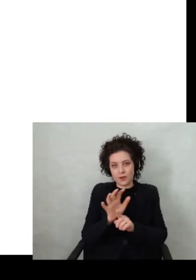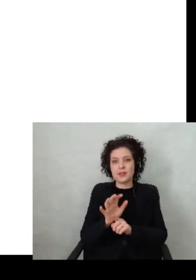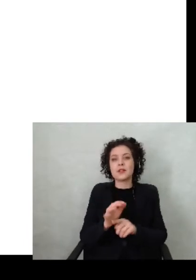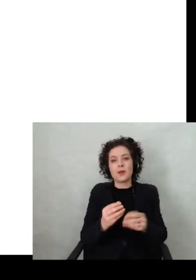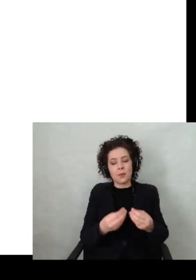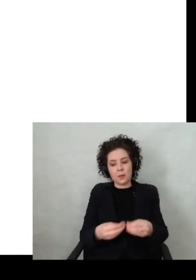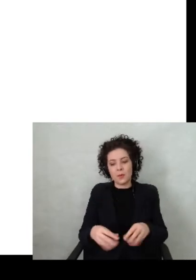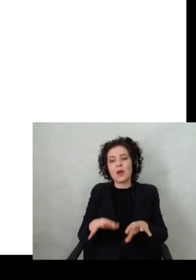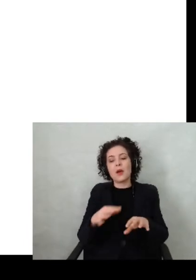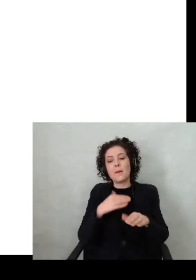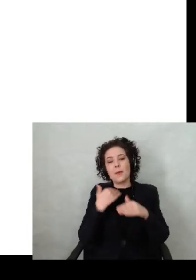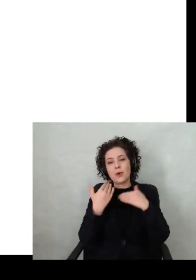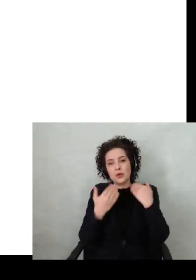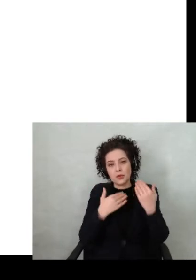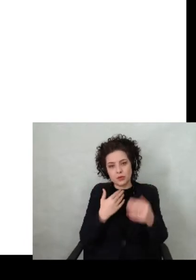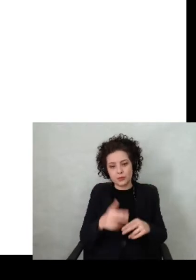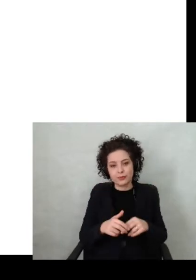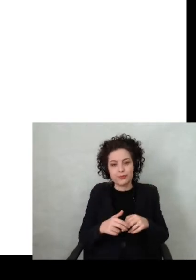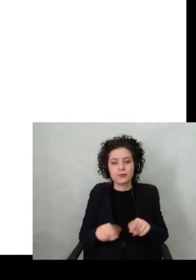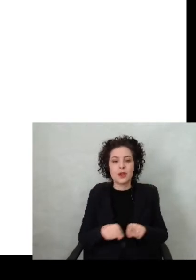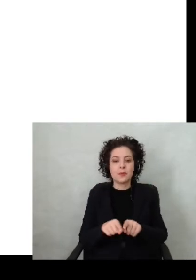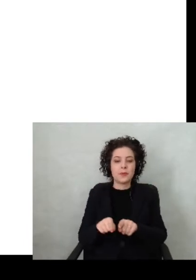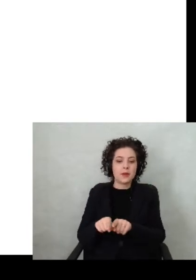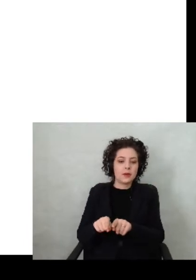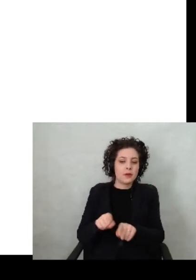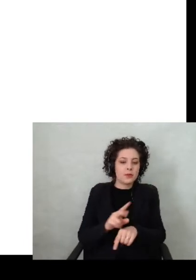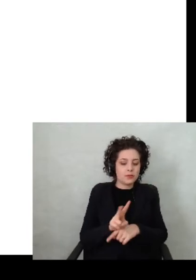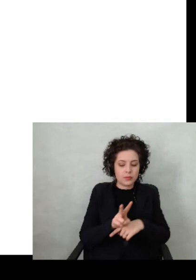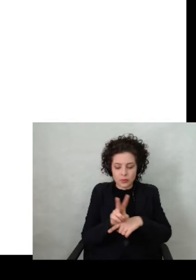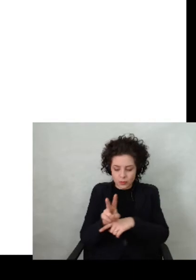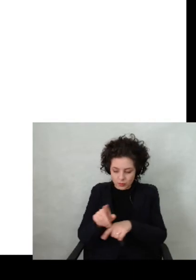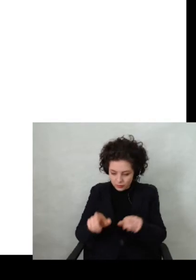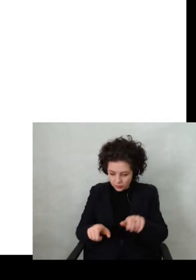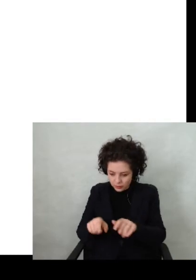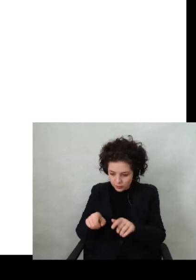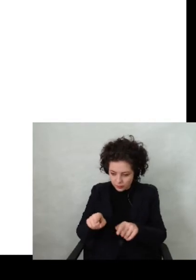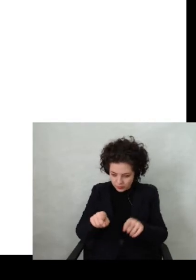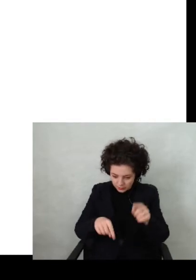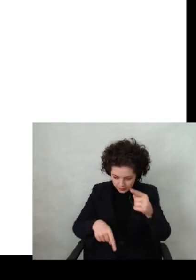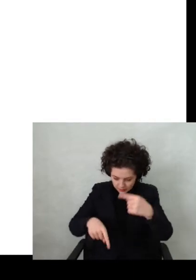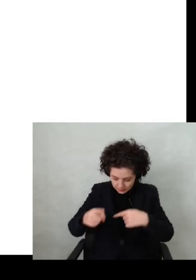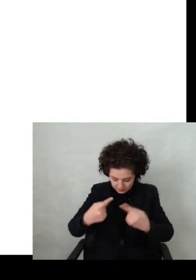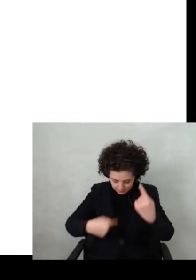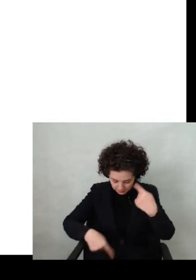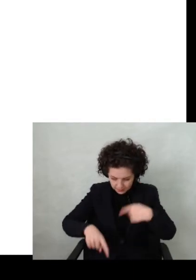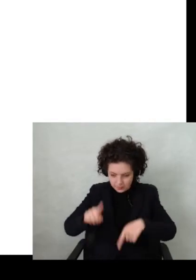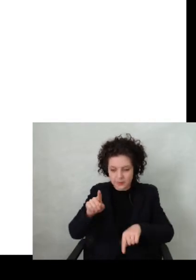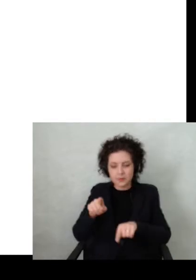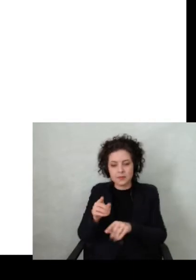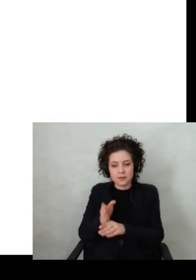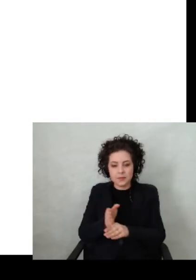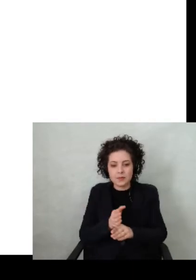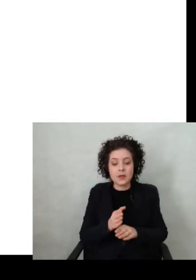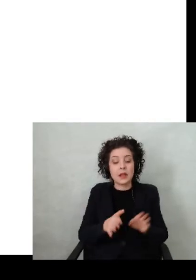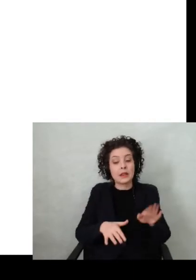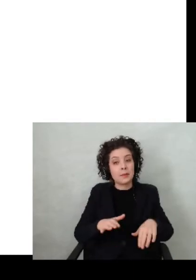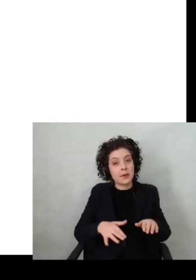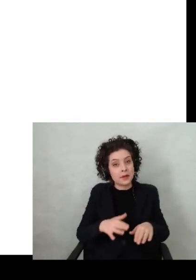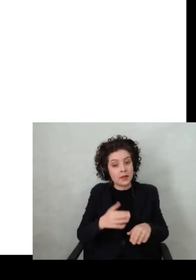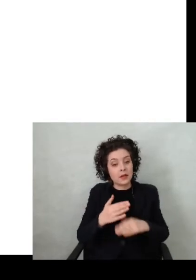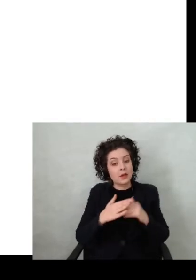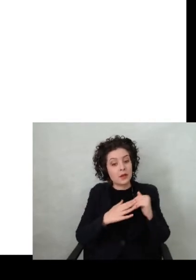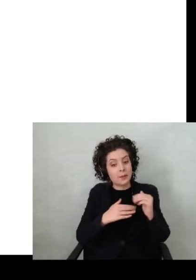Proceder rastreamento ou alta suspeição diagnóstica é importante, dependendo do seu cenário de prática.